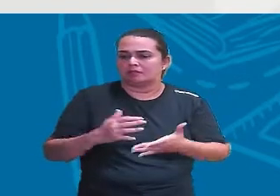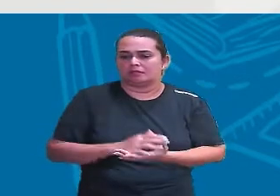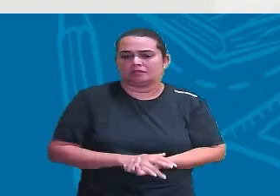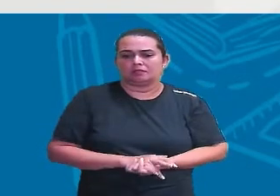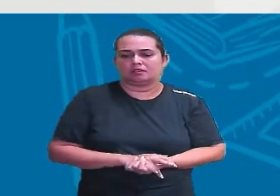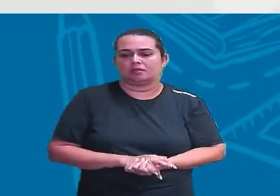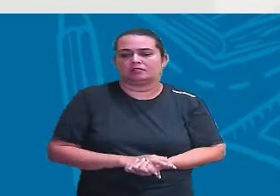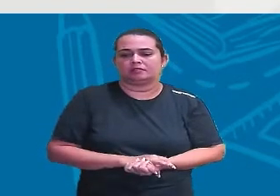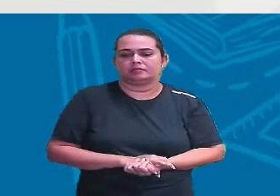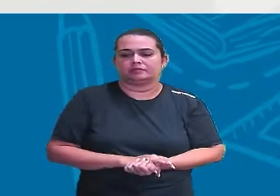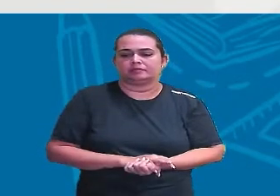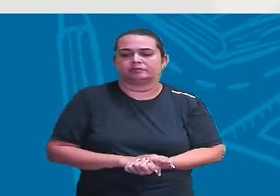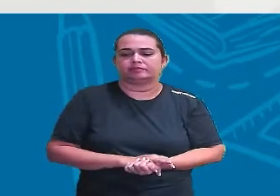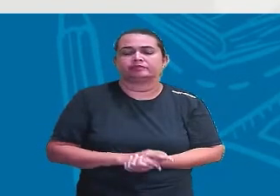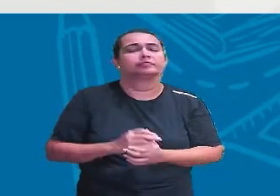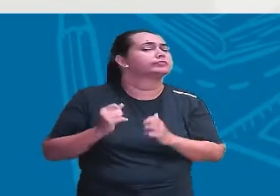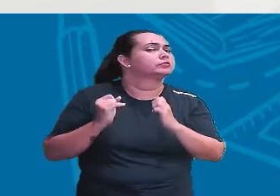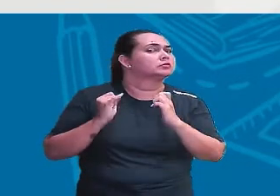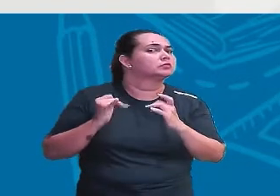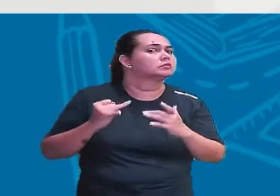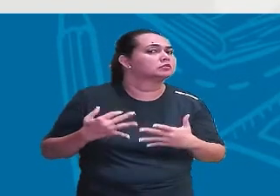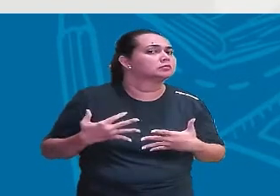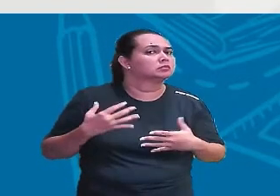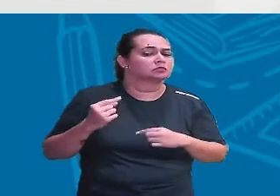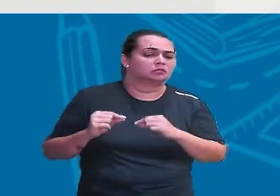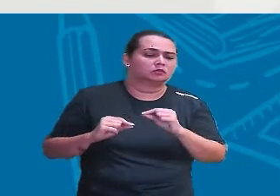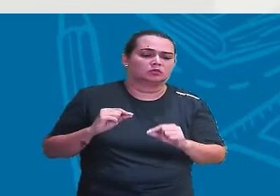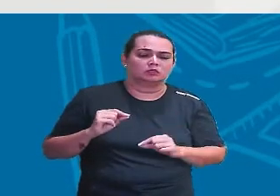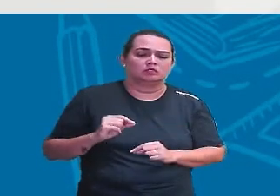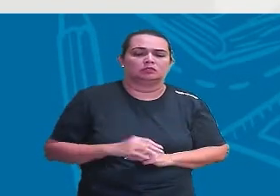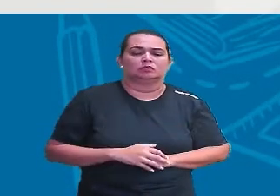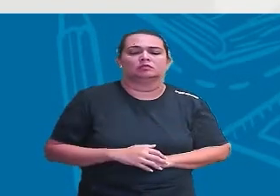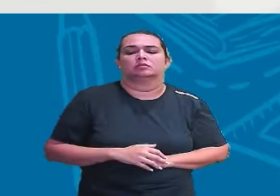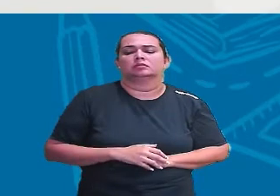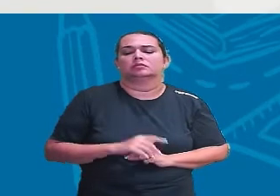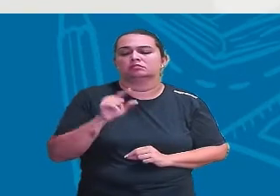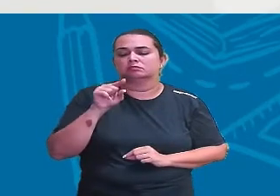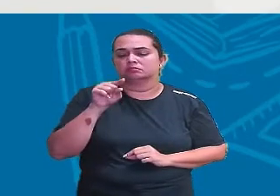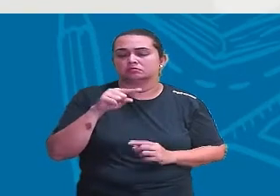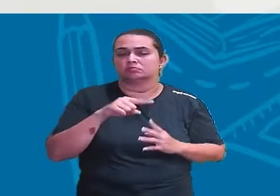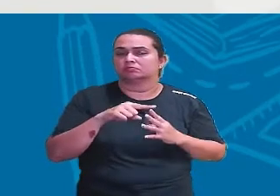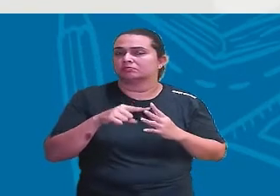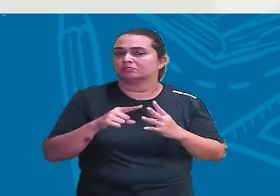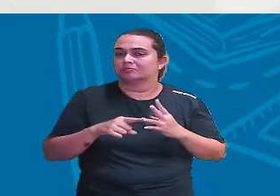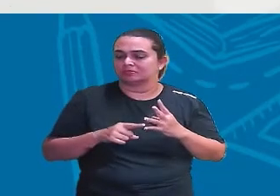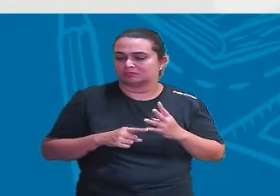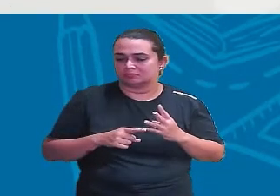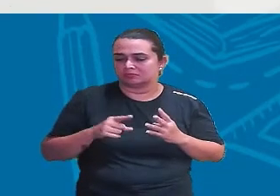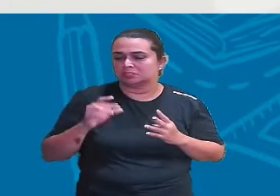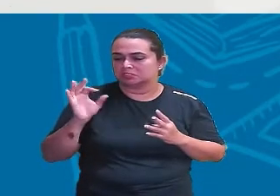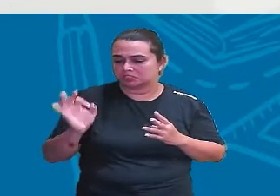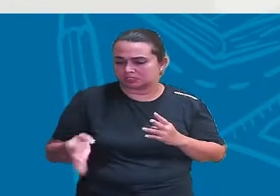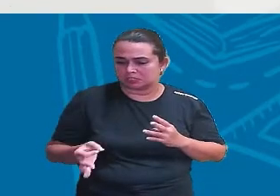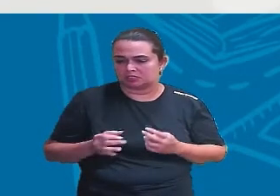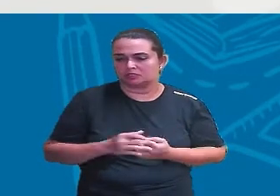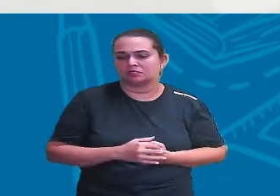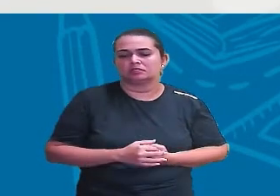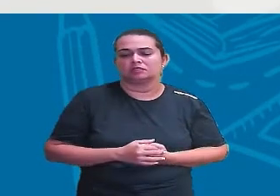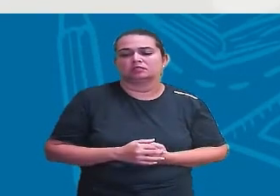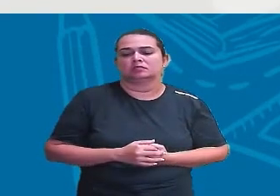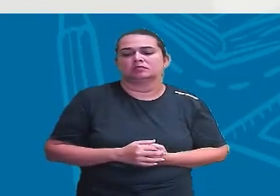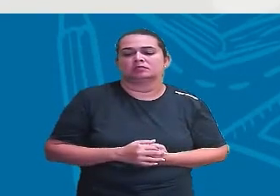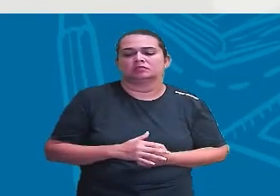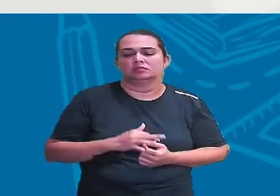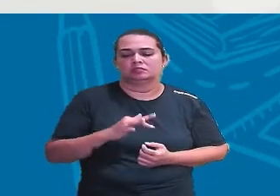intuito aí de dar ênfase. E quais são os que dão ênfase? Certainly, então certamente. Temos o further, lembra